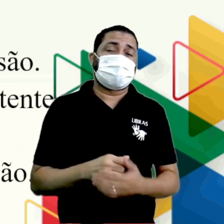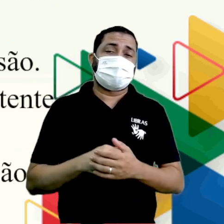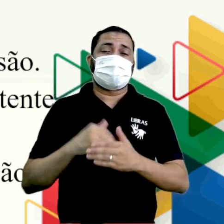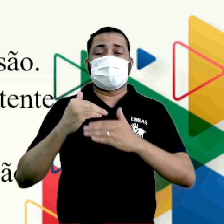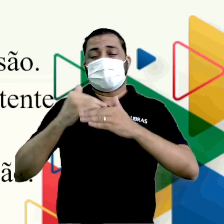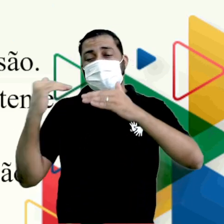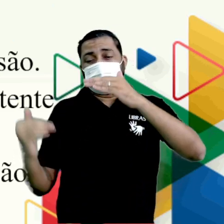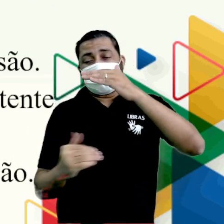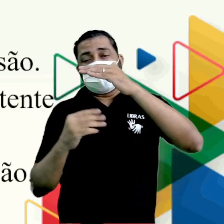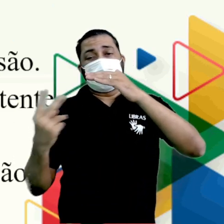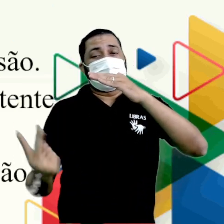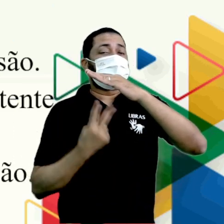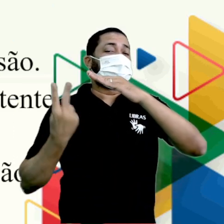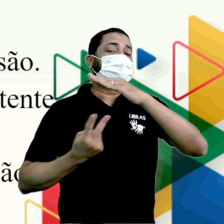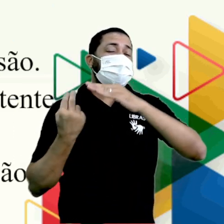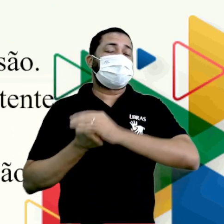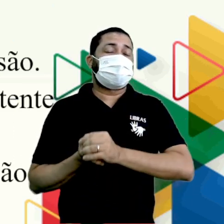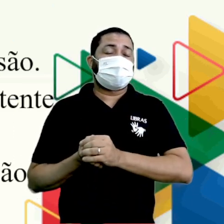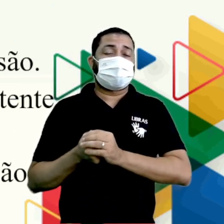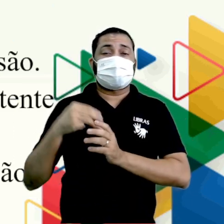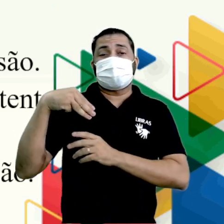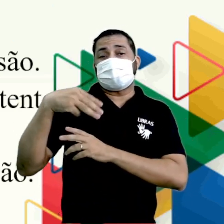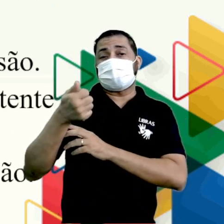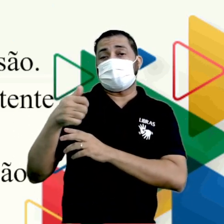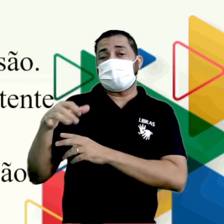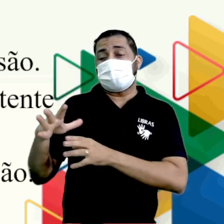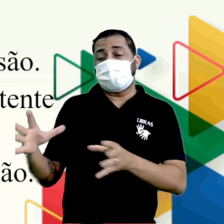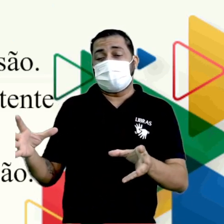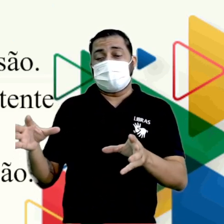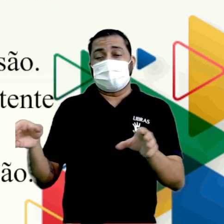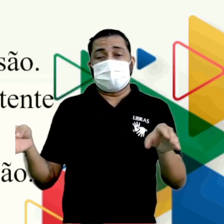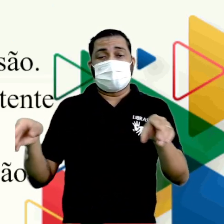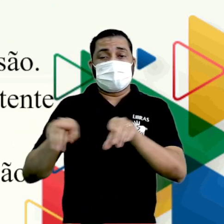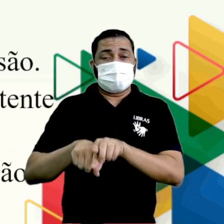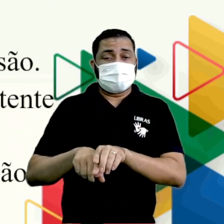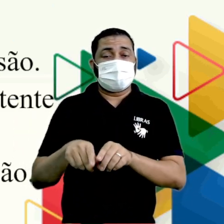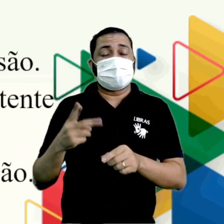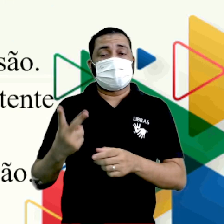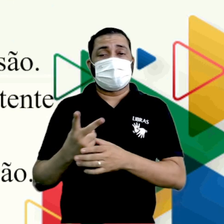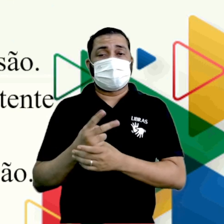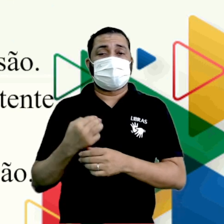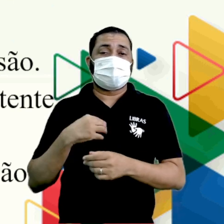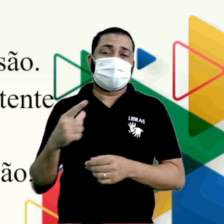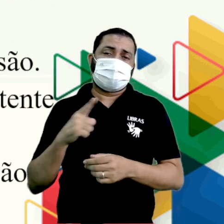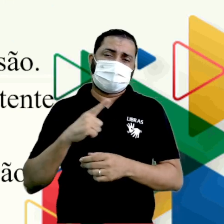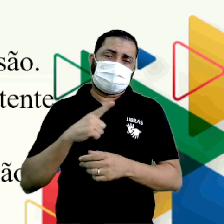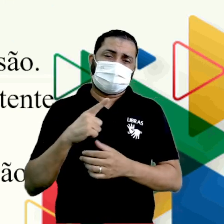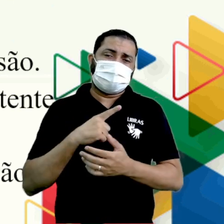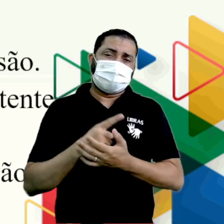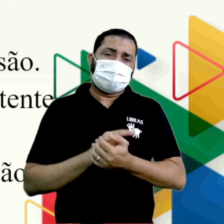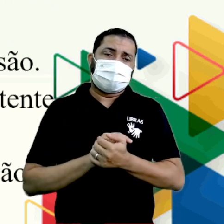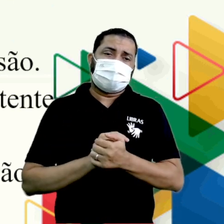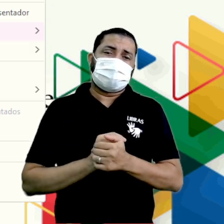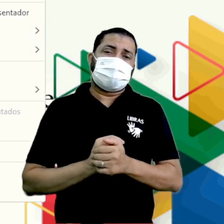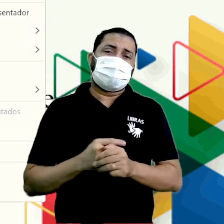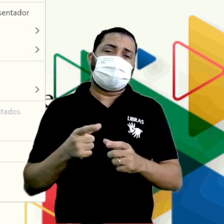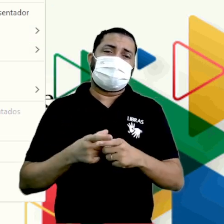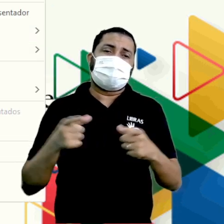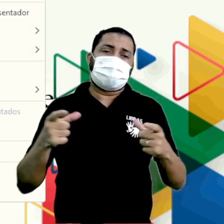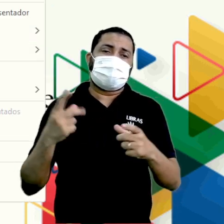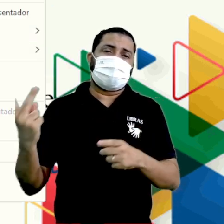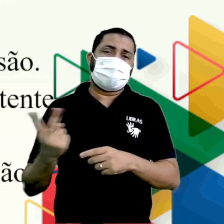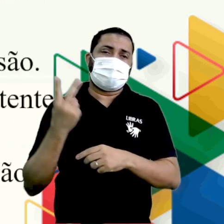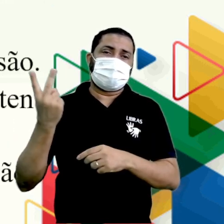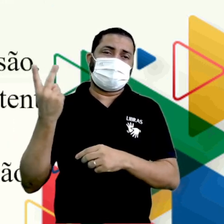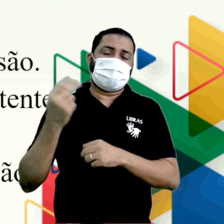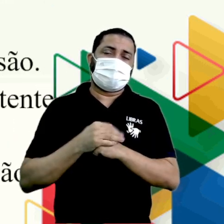sobre volume. Como a massa é igual nos dois recipientes, basicamente o que eu tenho? Onde eu tiver maior